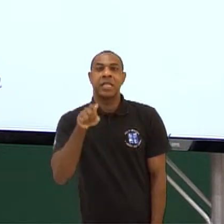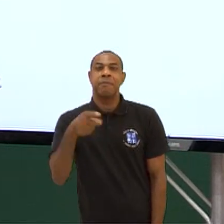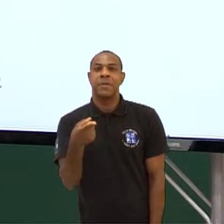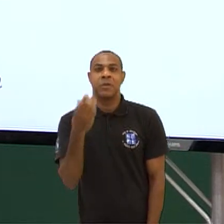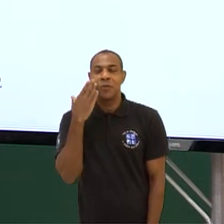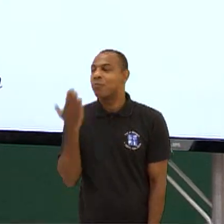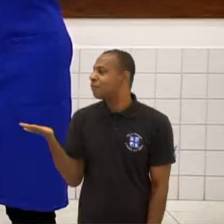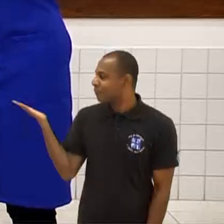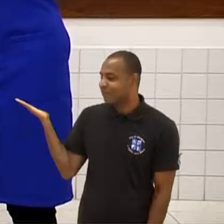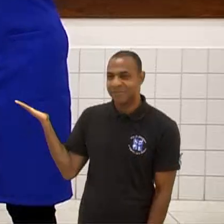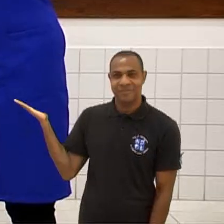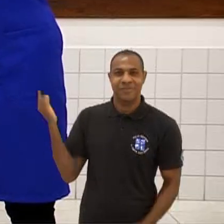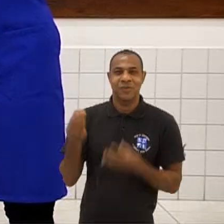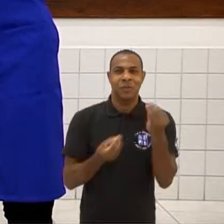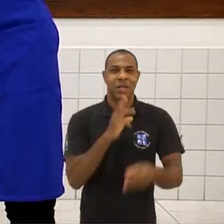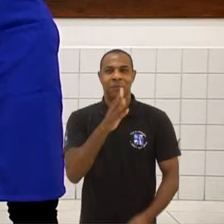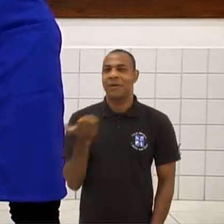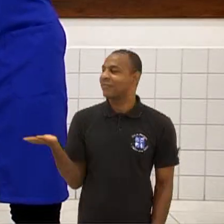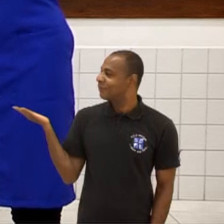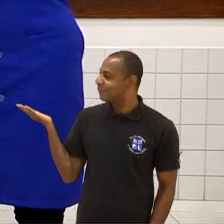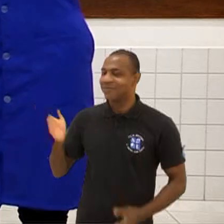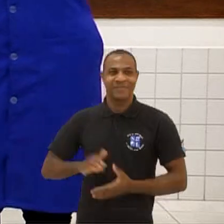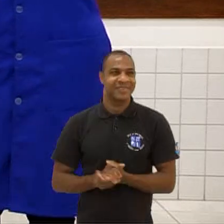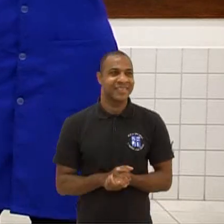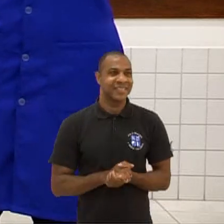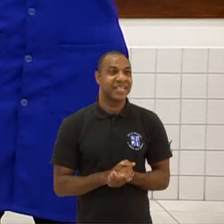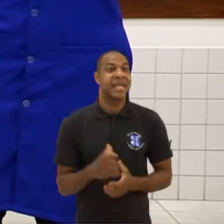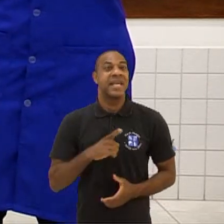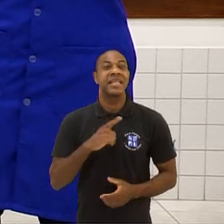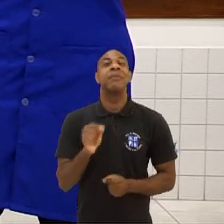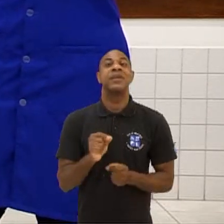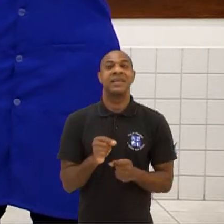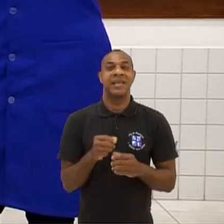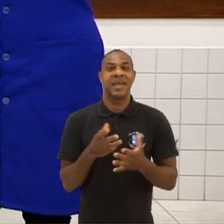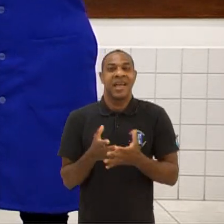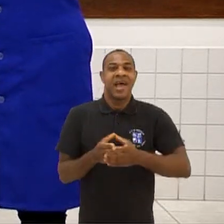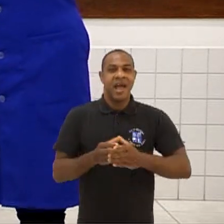maioria votou. Muito bem. Temos aqui, então, mais alguns recadinhos.